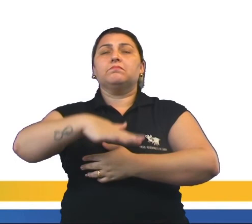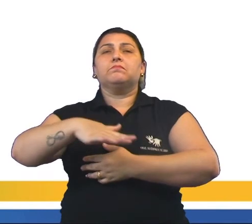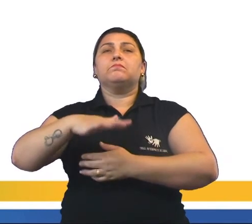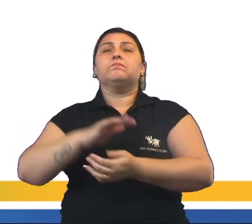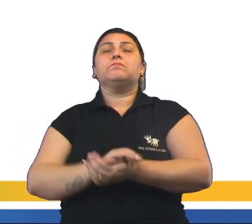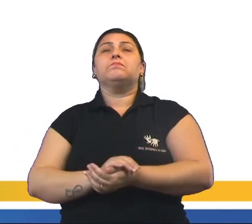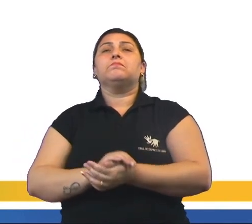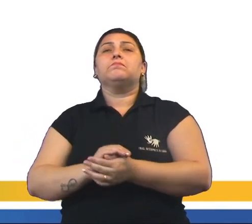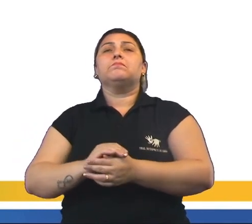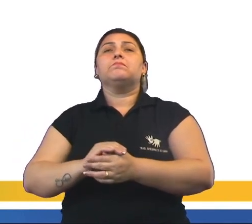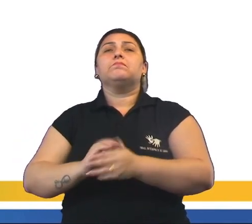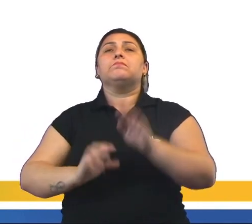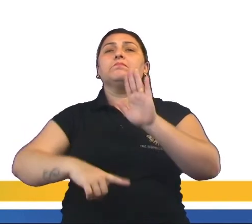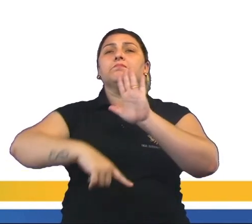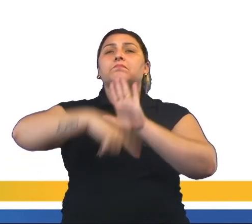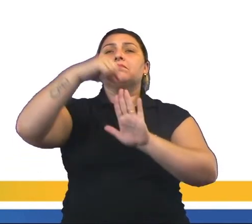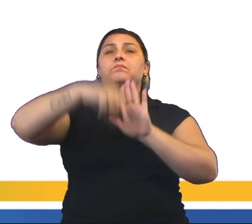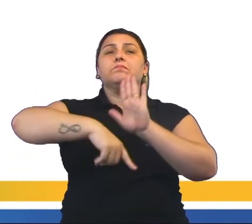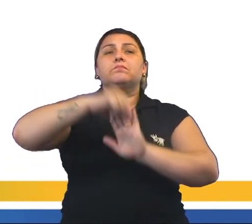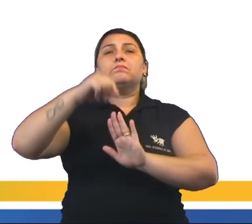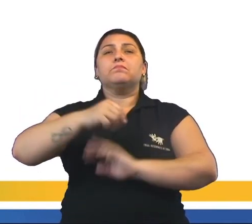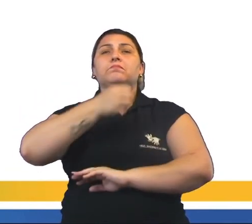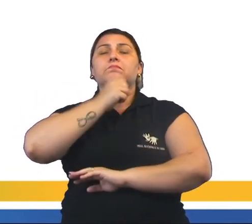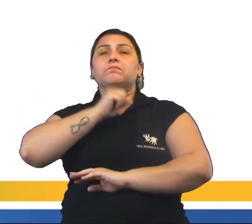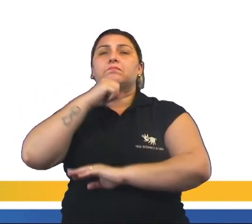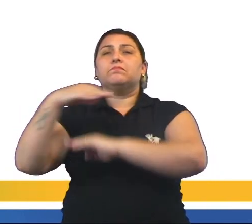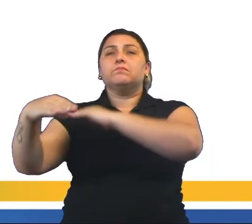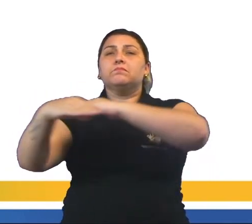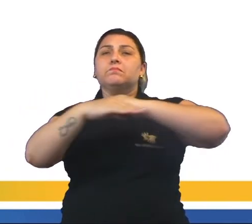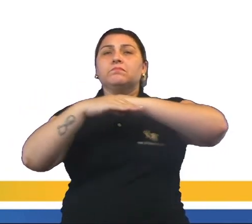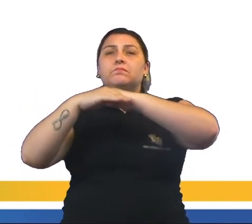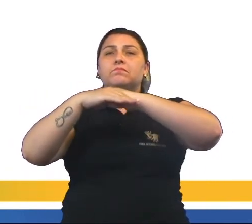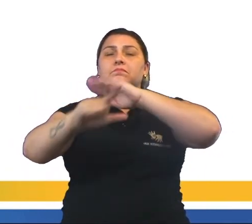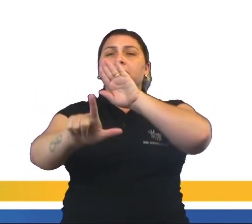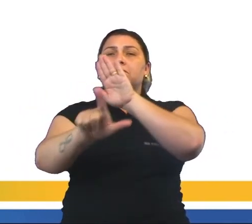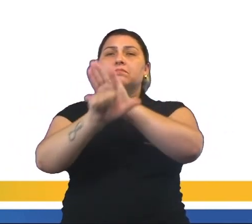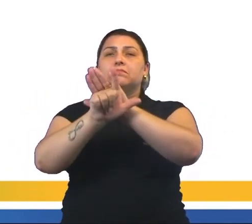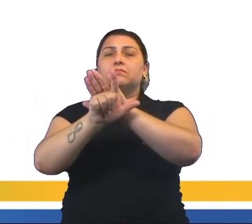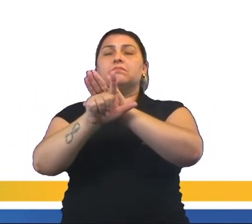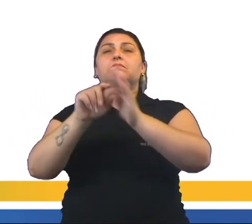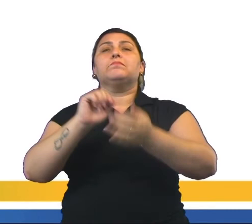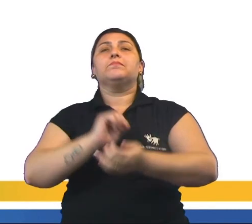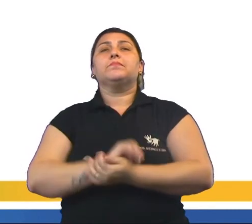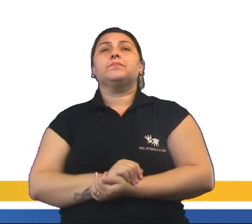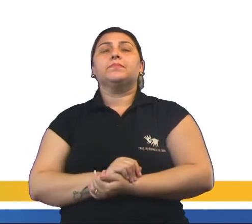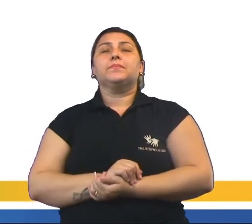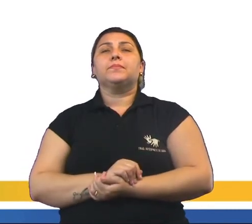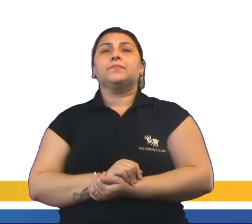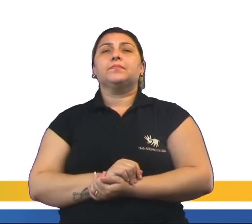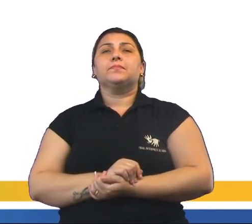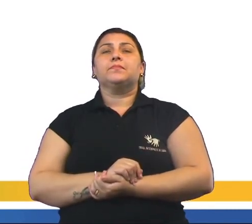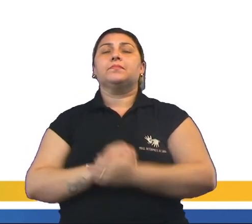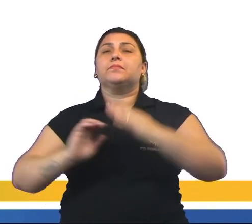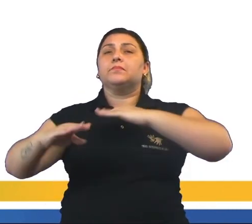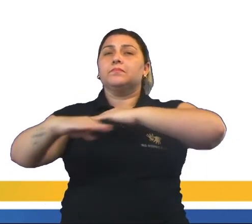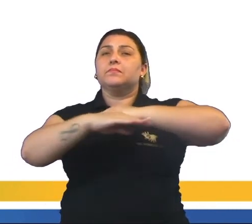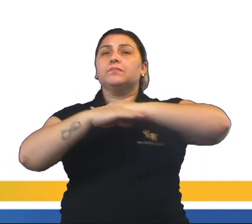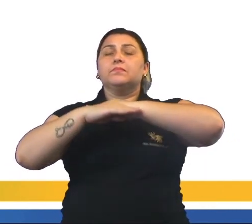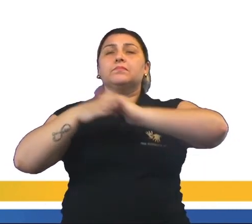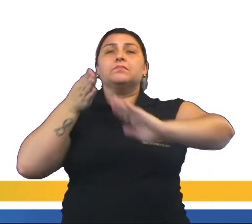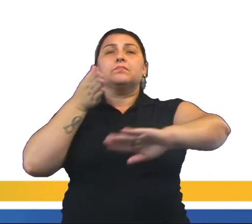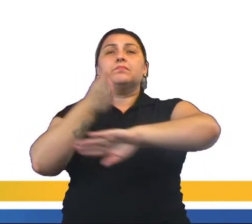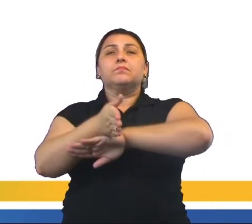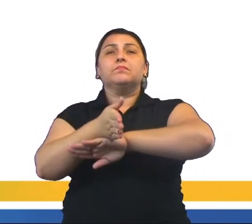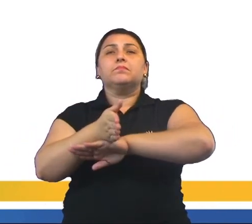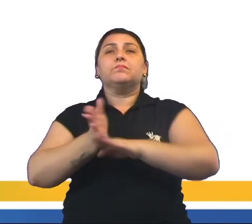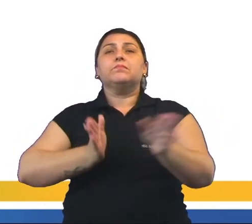Reformulação da antiga Constituição, igualdade perante a lei, né? Isonomia, igualdade ao acesso aos